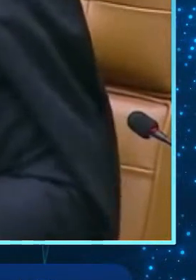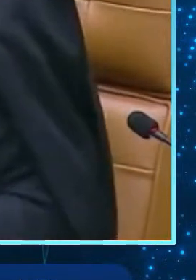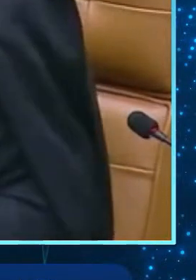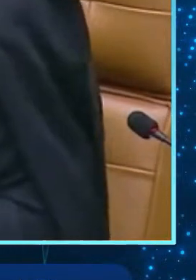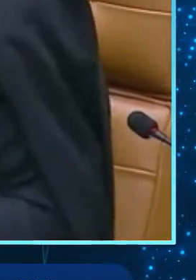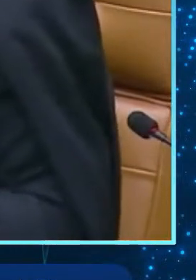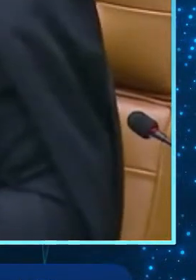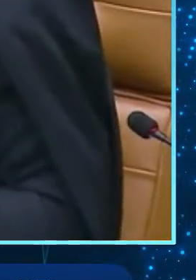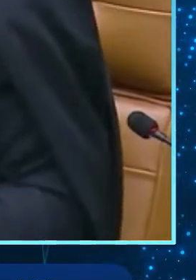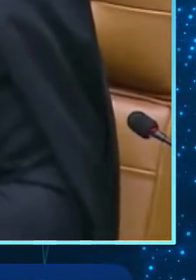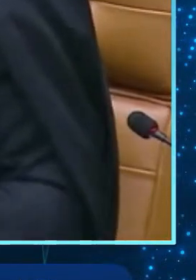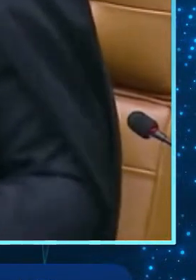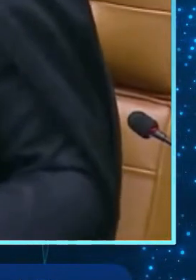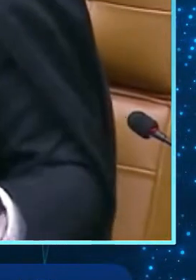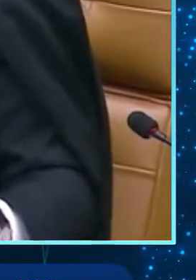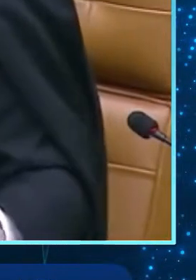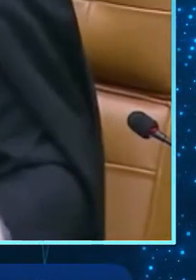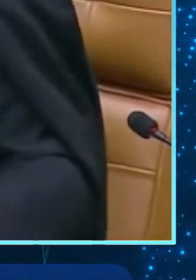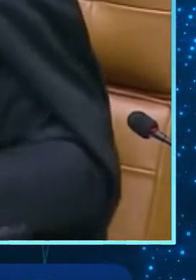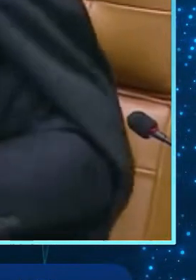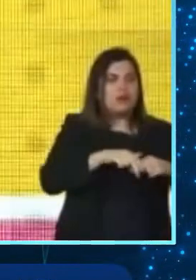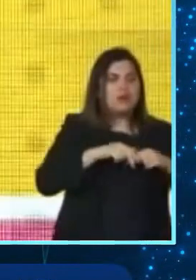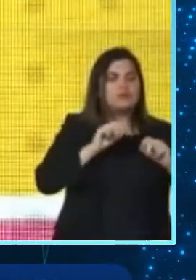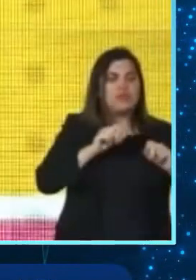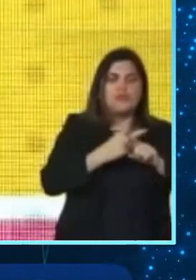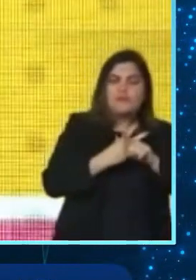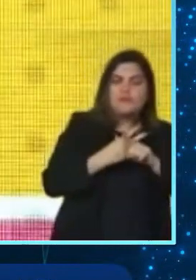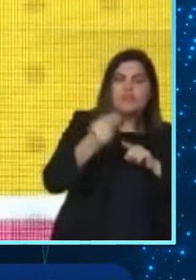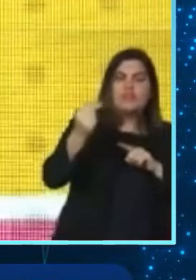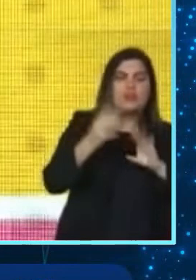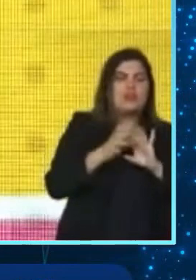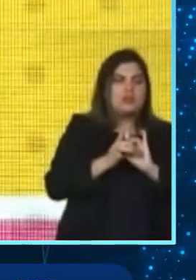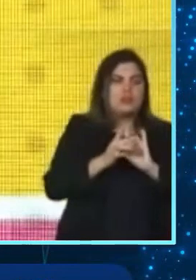na inconstitucionalidade do voto secreto?